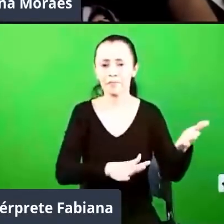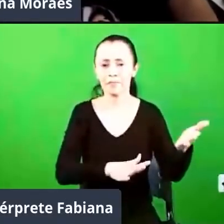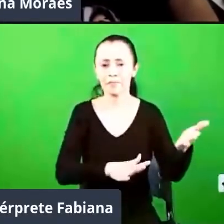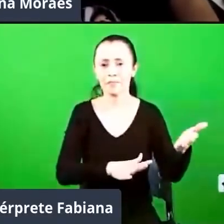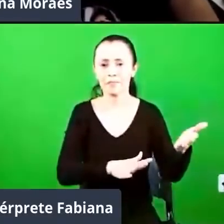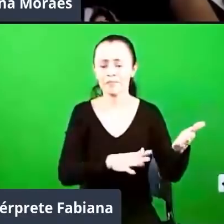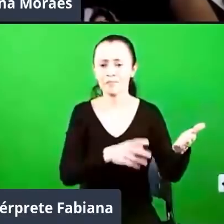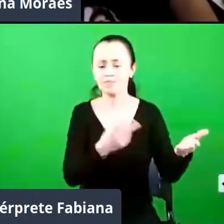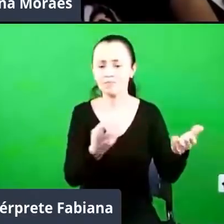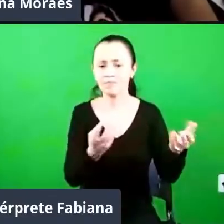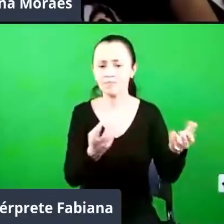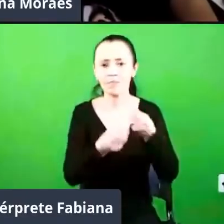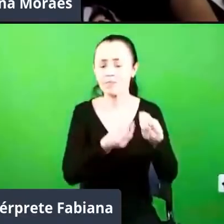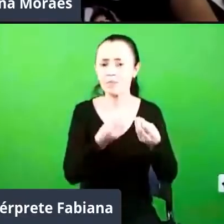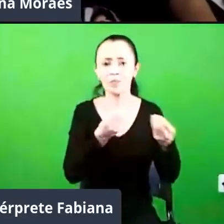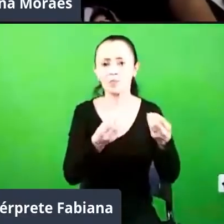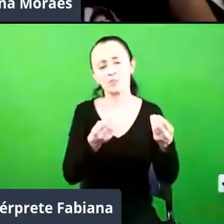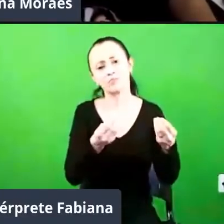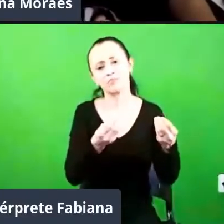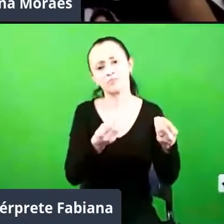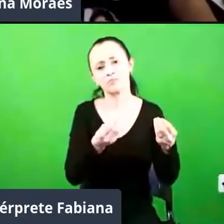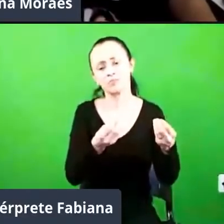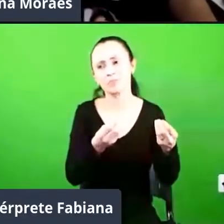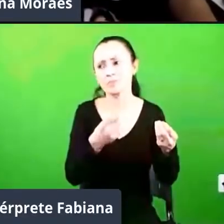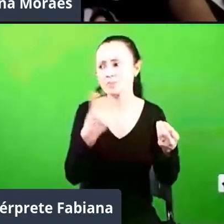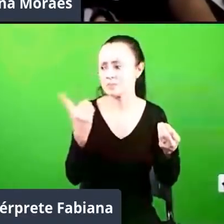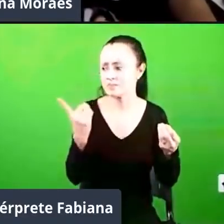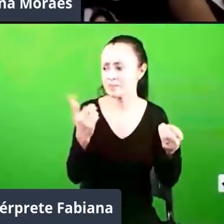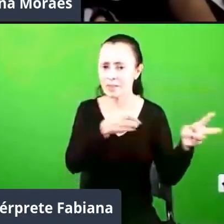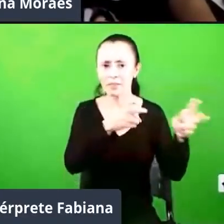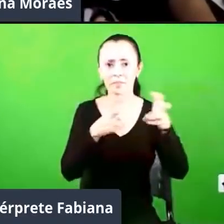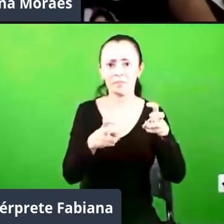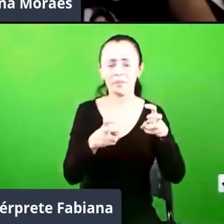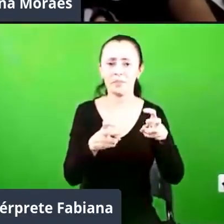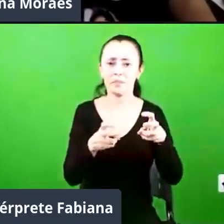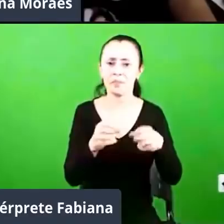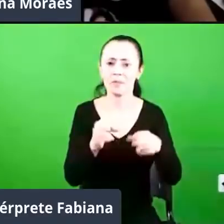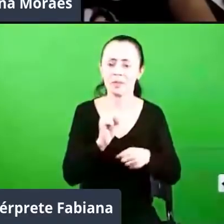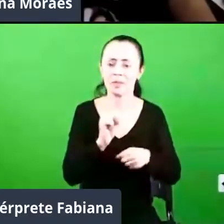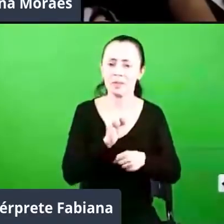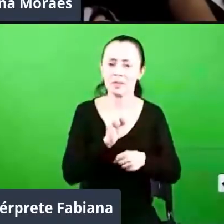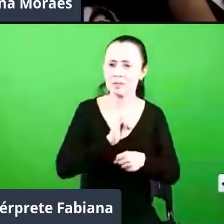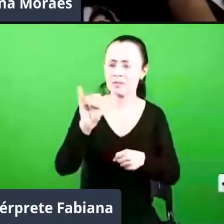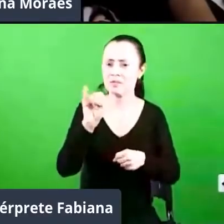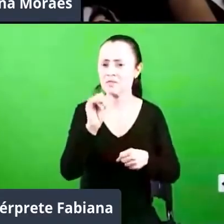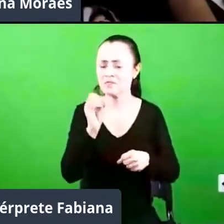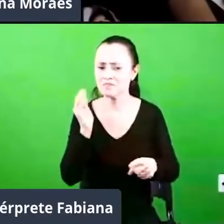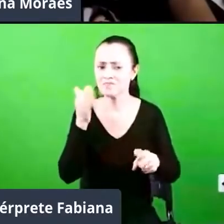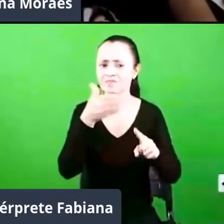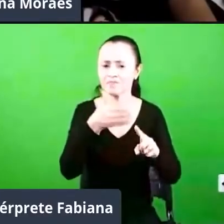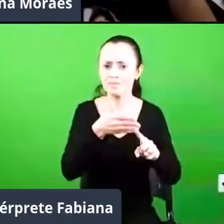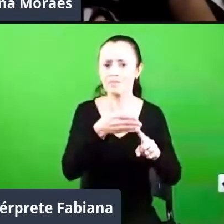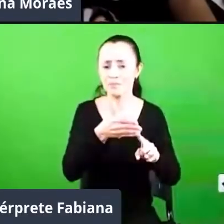aluno o que ele aprendeu, as aprendizagens, quais os objetivos que foram atingidos nessa aprendizagem. Então, realmente, acho